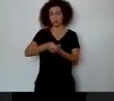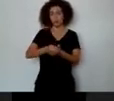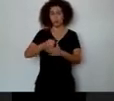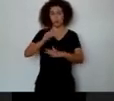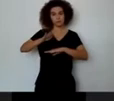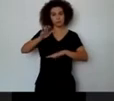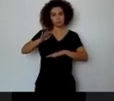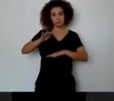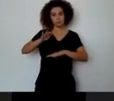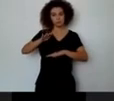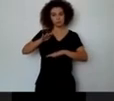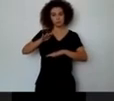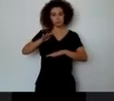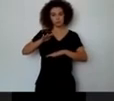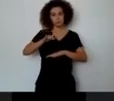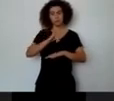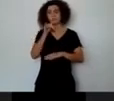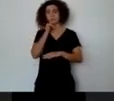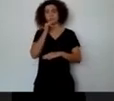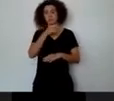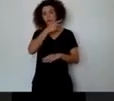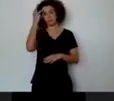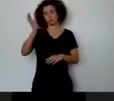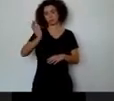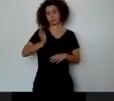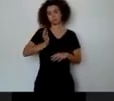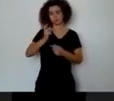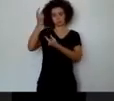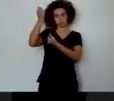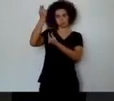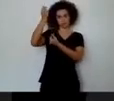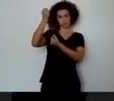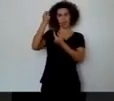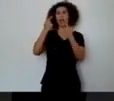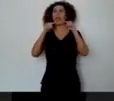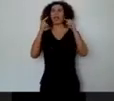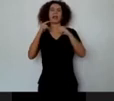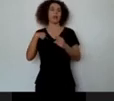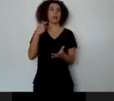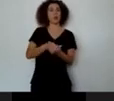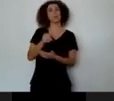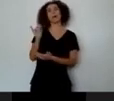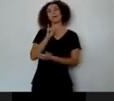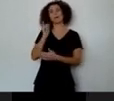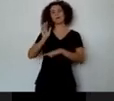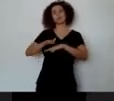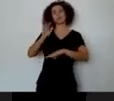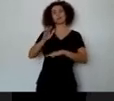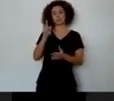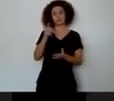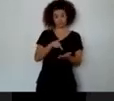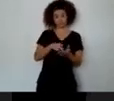as pessoas que têm grandes fortunas muito reclamam de que pagam muito imposto. Mas, de fato, não. As últimas pesquisas